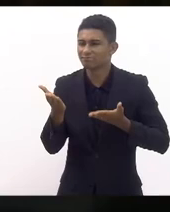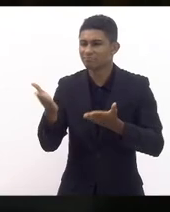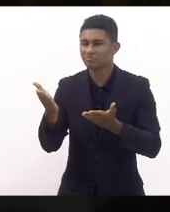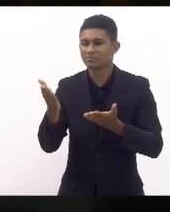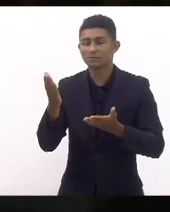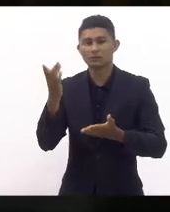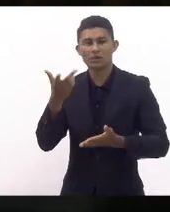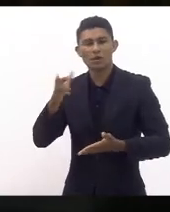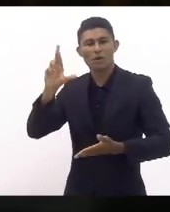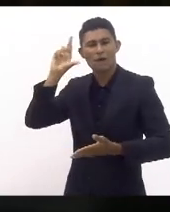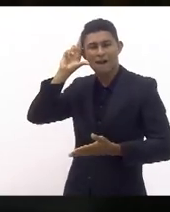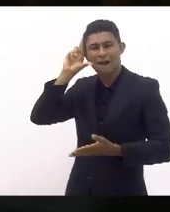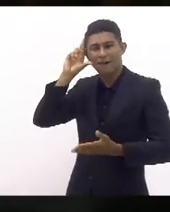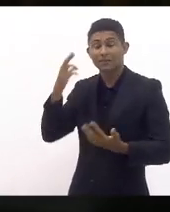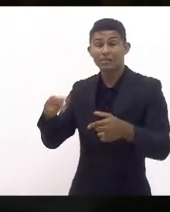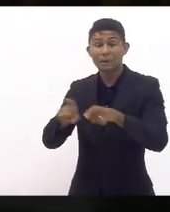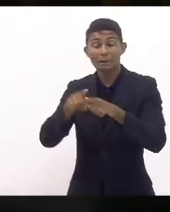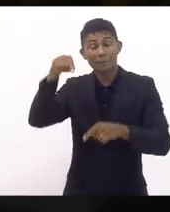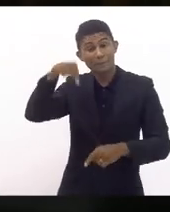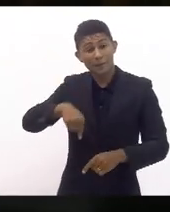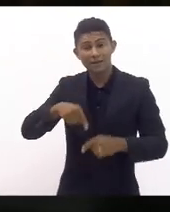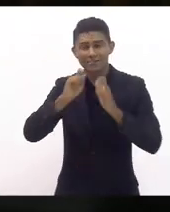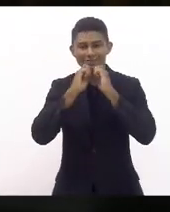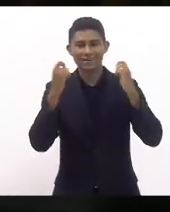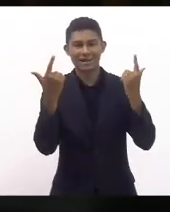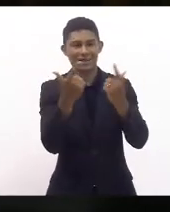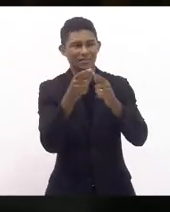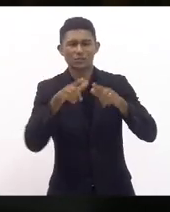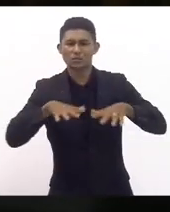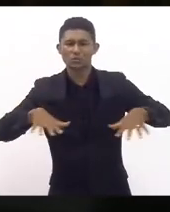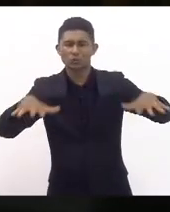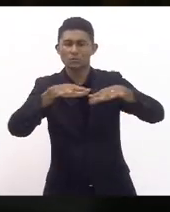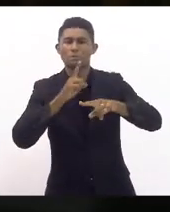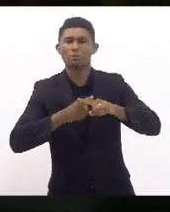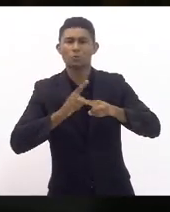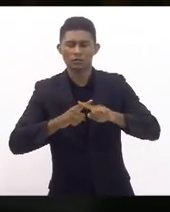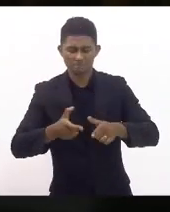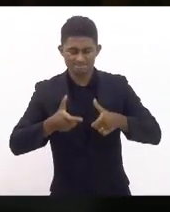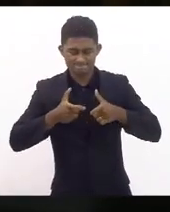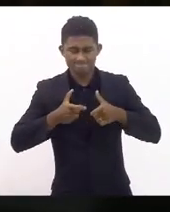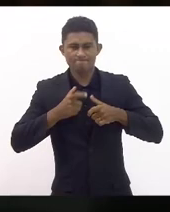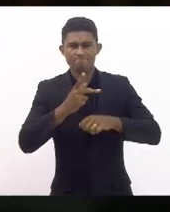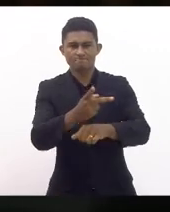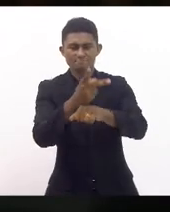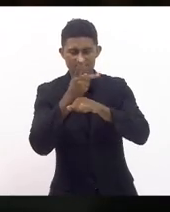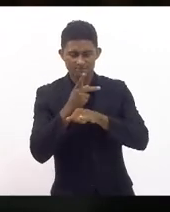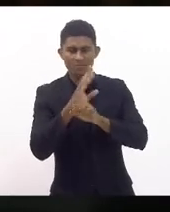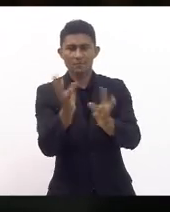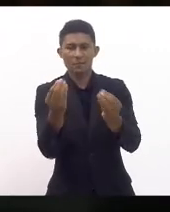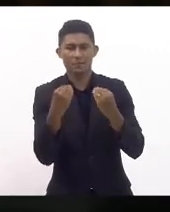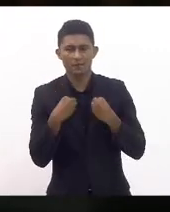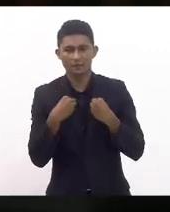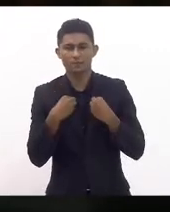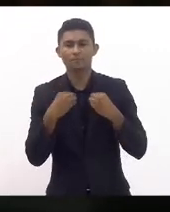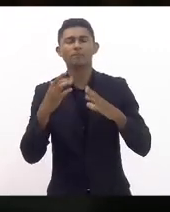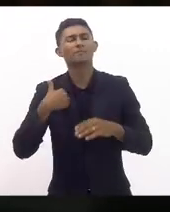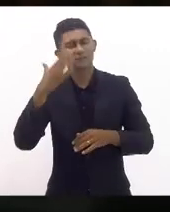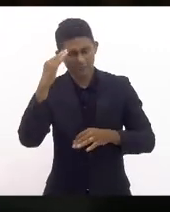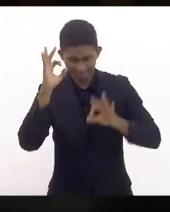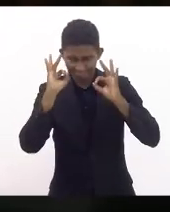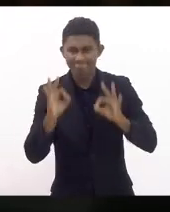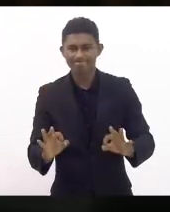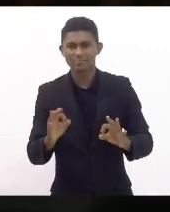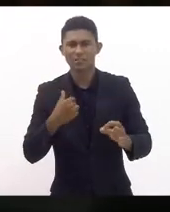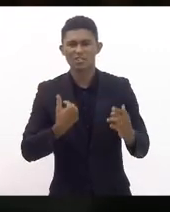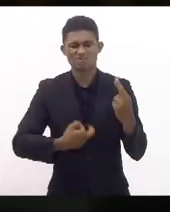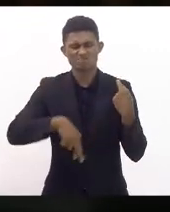a toda essa casa pela medalha que me é outorgada, mas, sobretudo, tenho a certeza do meu comprometimento